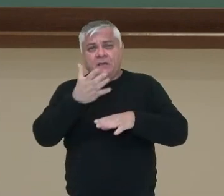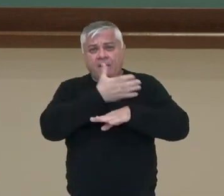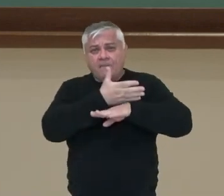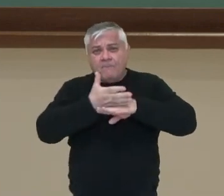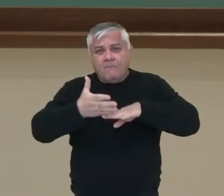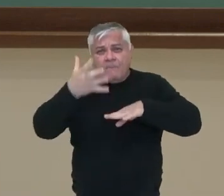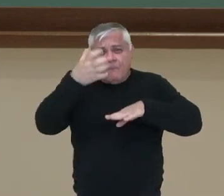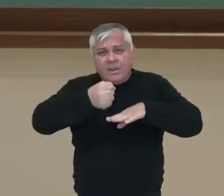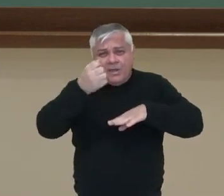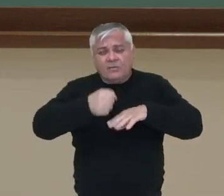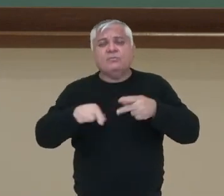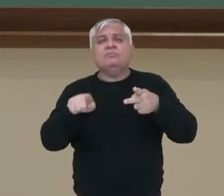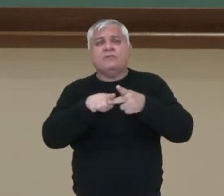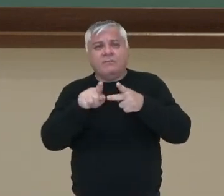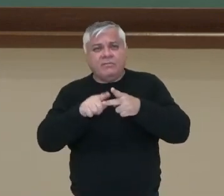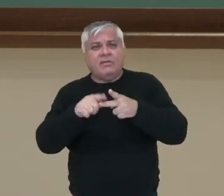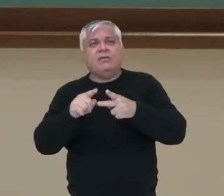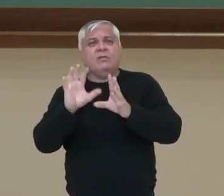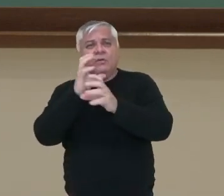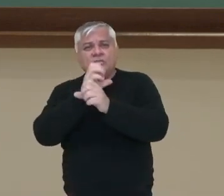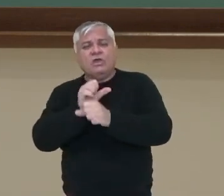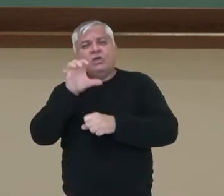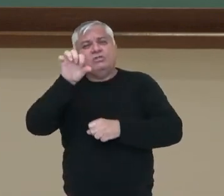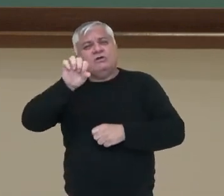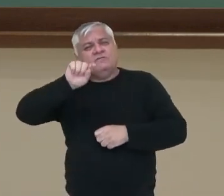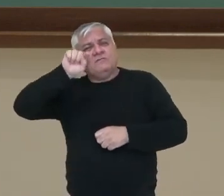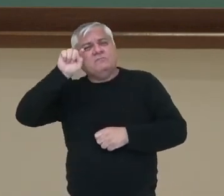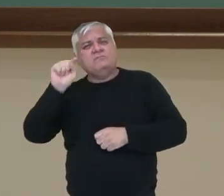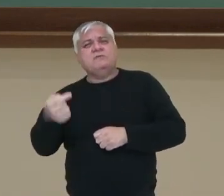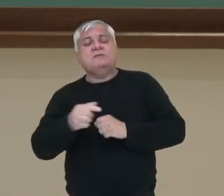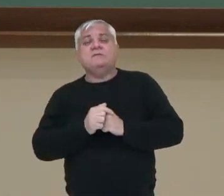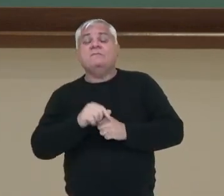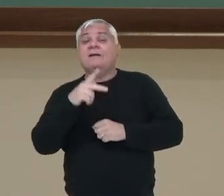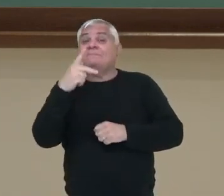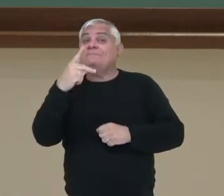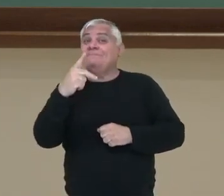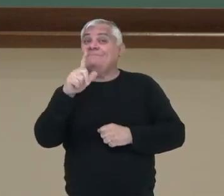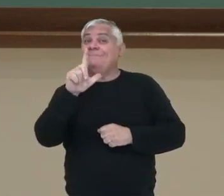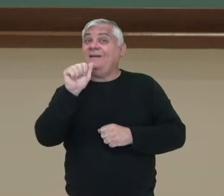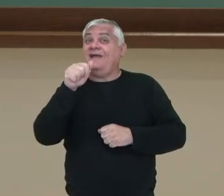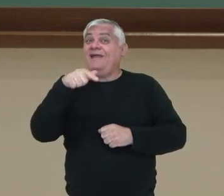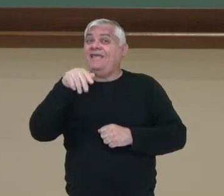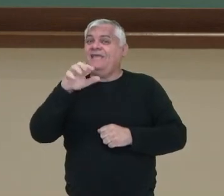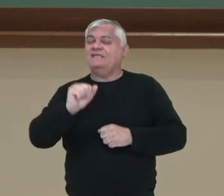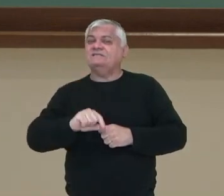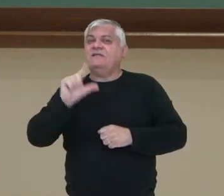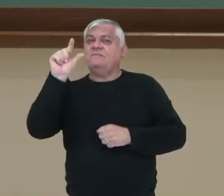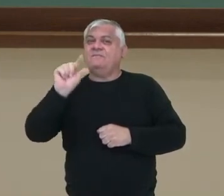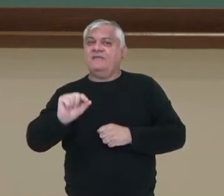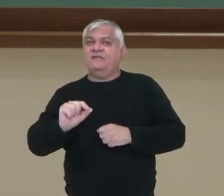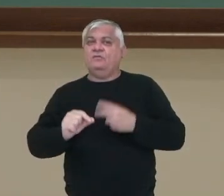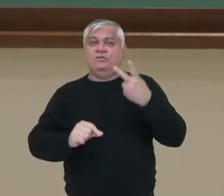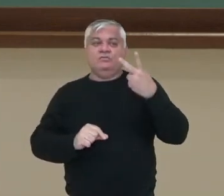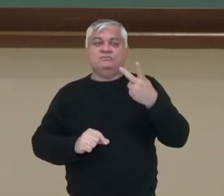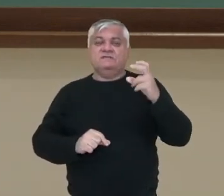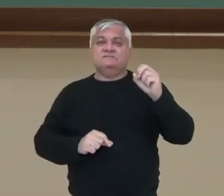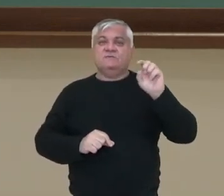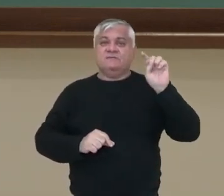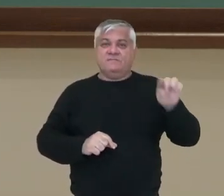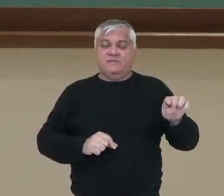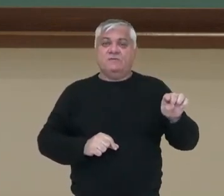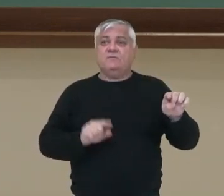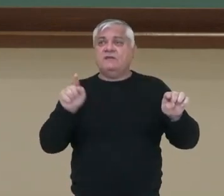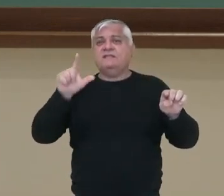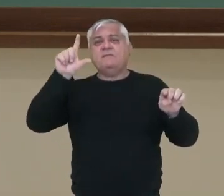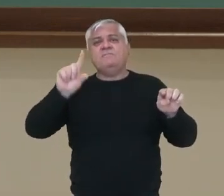leucócitos, também está mais ou menos dentro do normal. Porém, plaquetas tem menos. Então, o mínimo seria 250.000 por milímetros